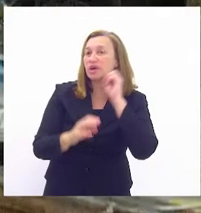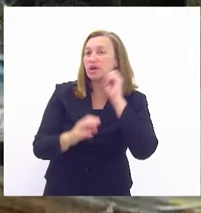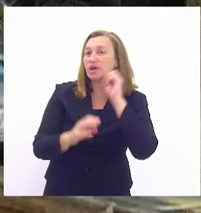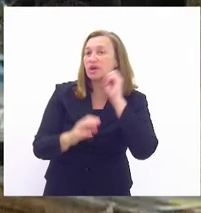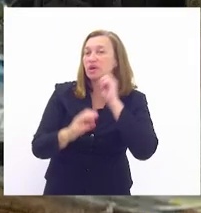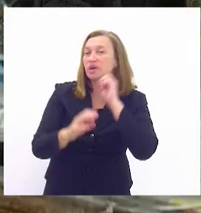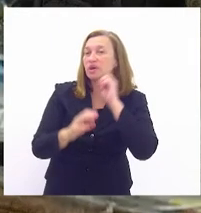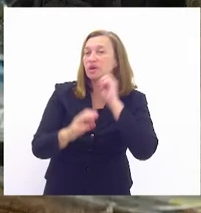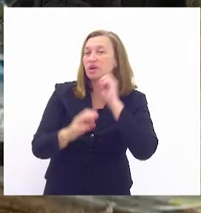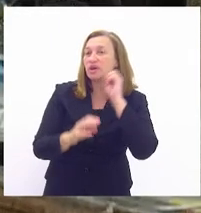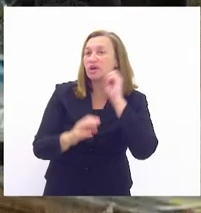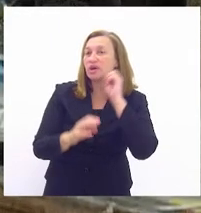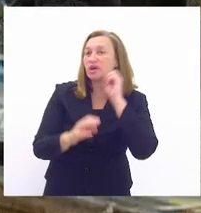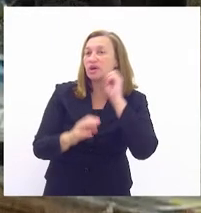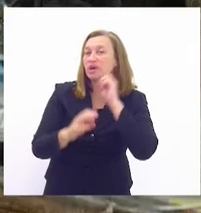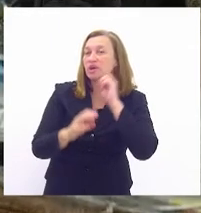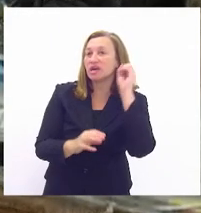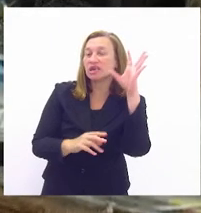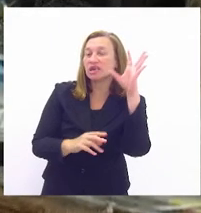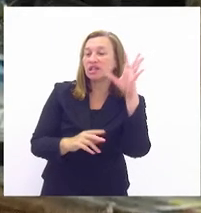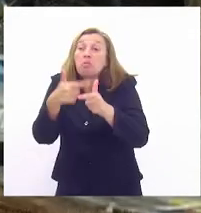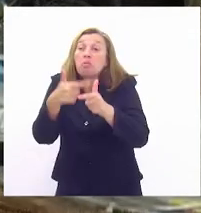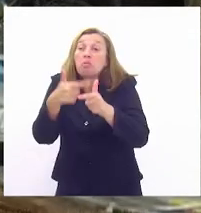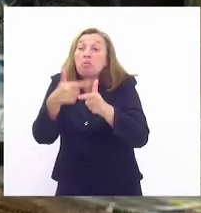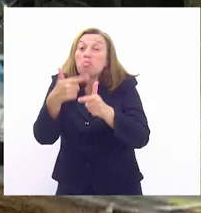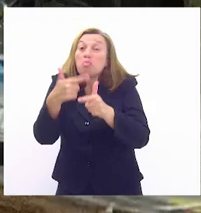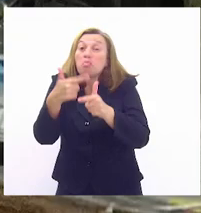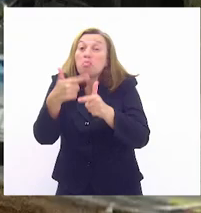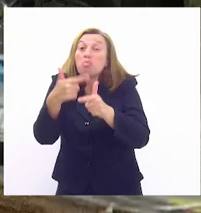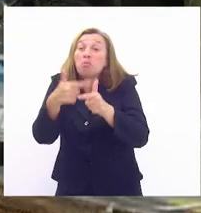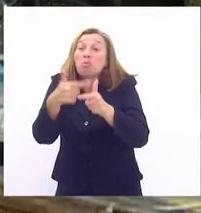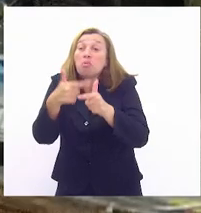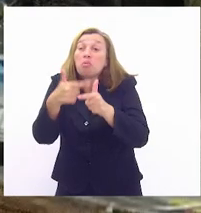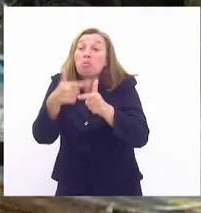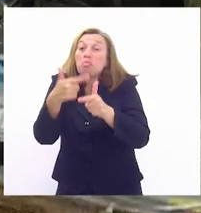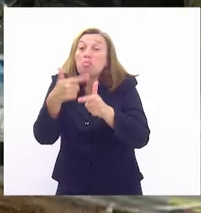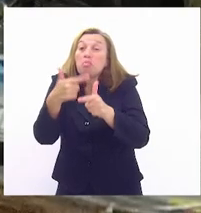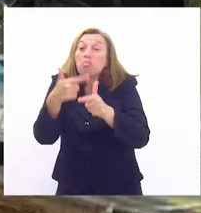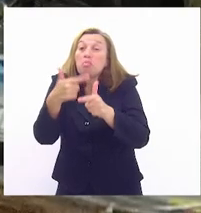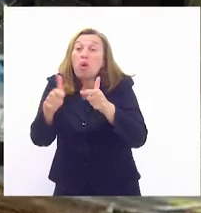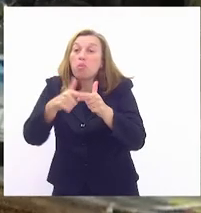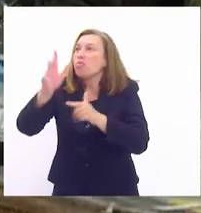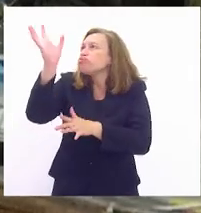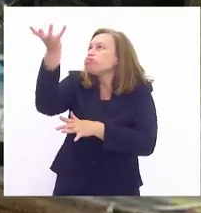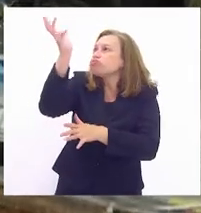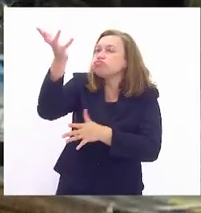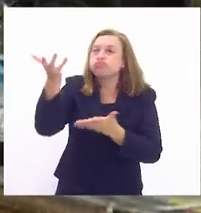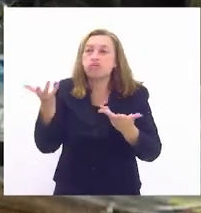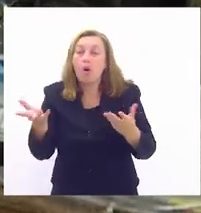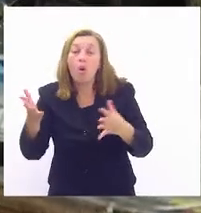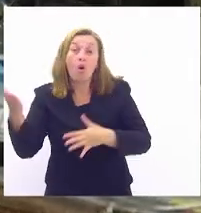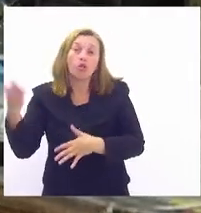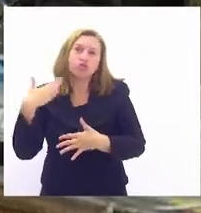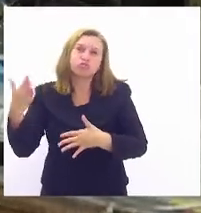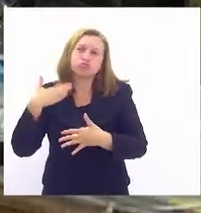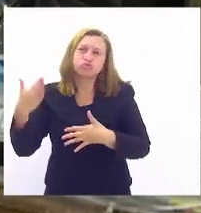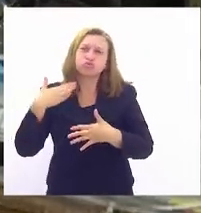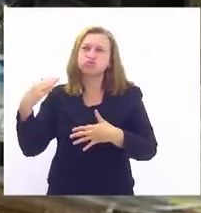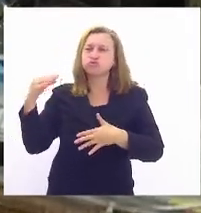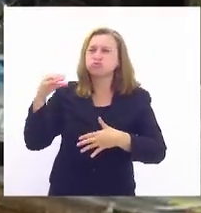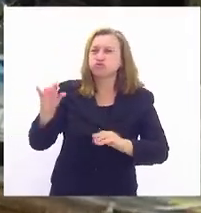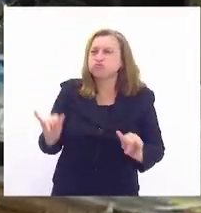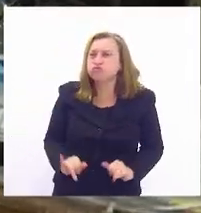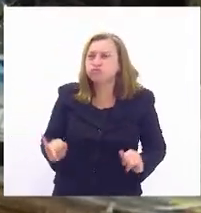questão ambiental do nosso país, do nosso planeta Terra. Nós estamos no aquecimento global. Olha o calor que nós estamos passando.